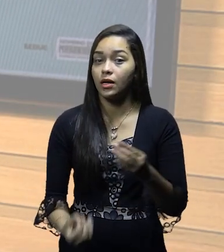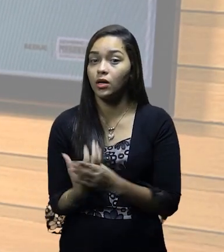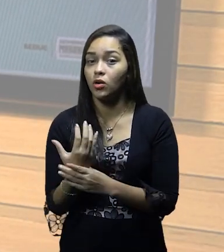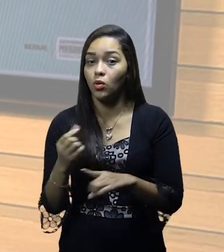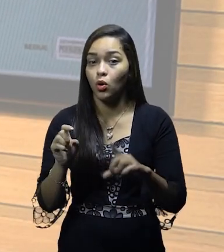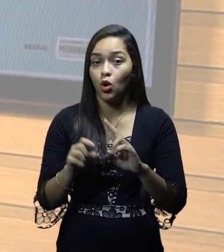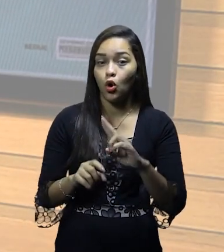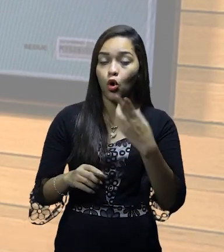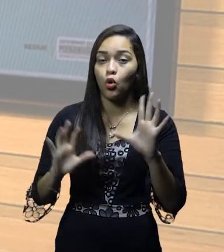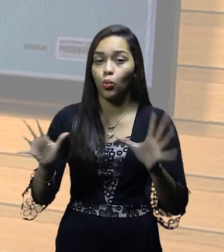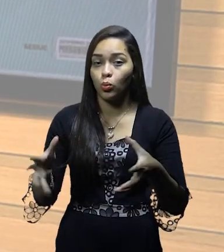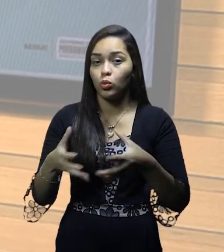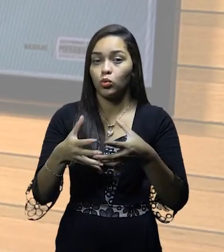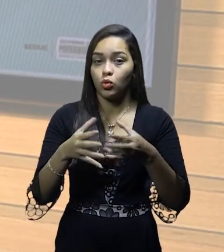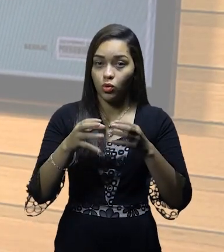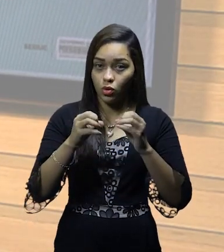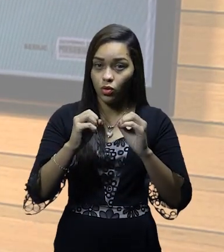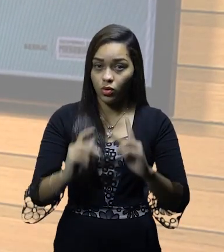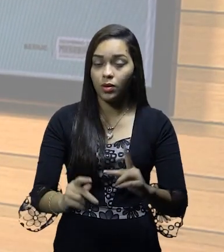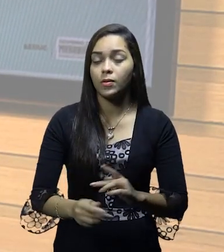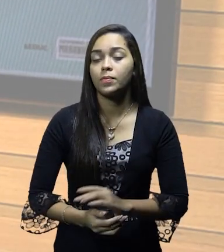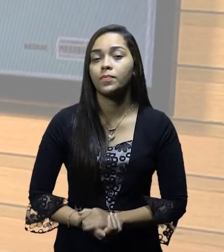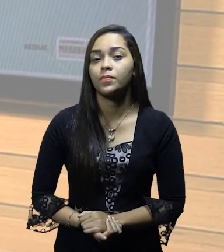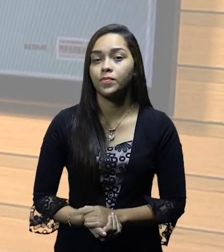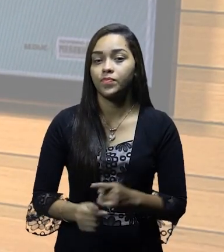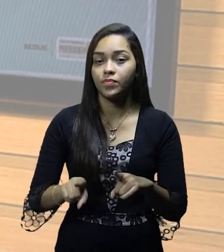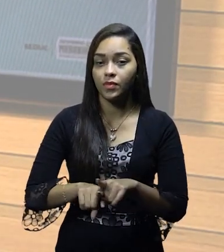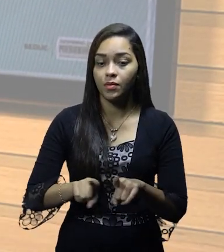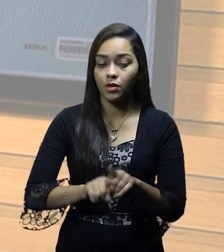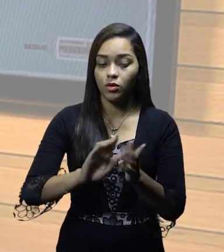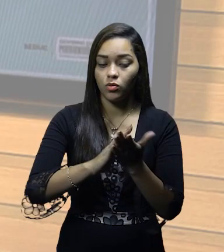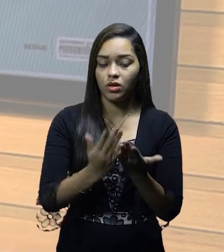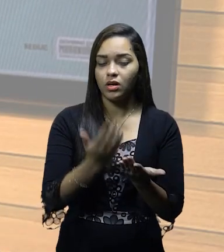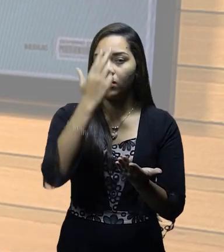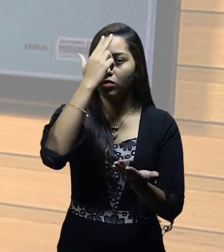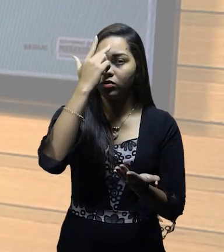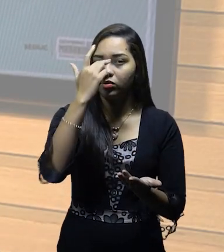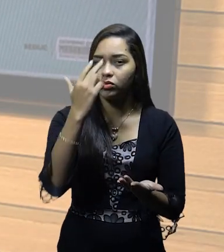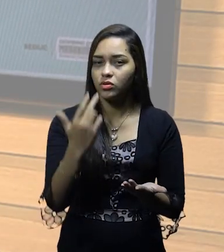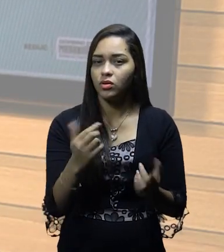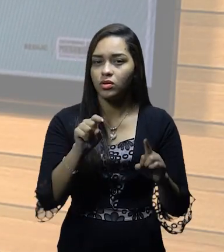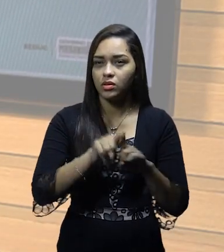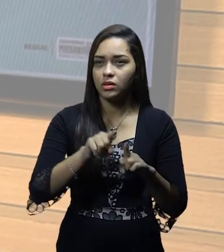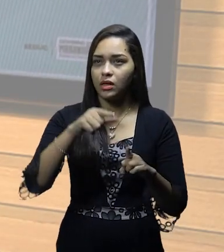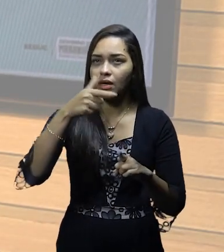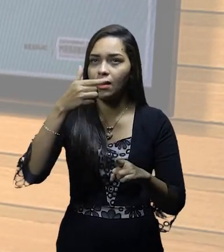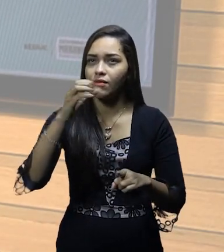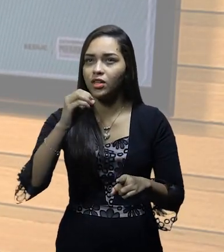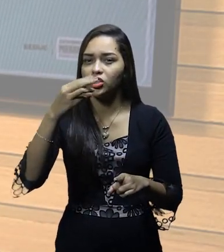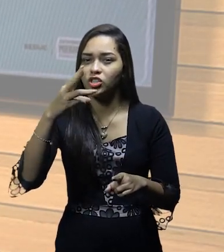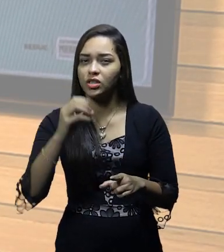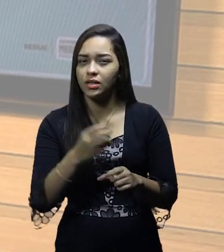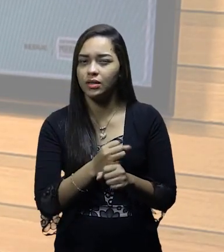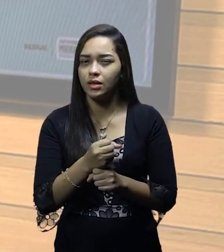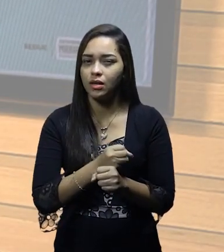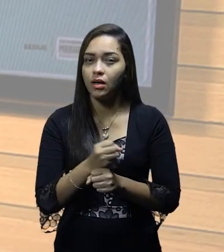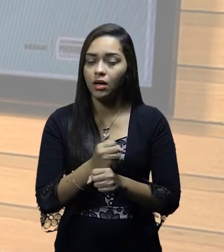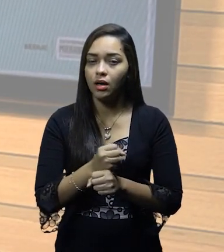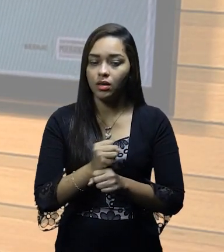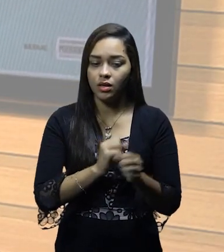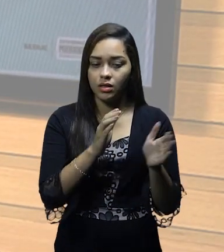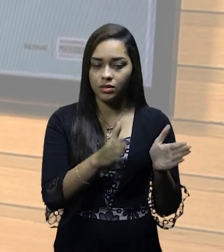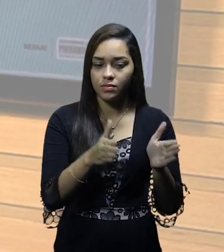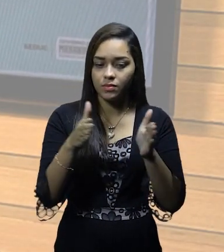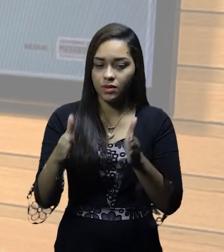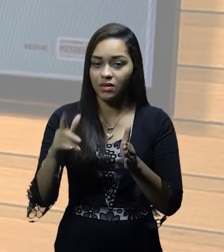com certeza o nome da vacina pode receber o nome de quem a inventou ou da equipe, não é assim?